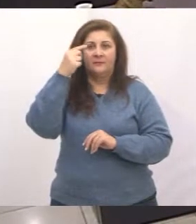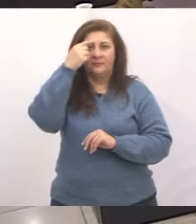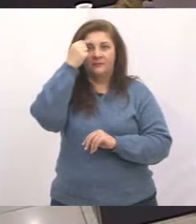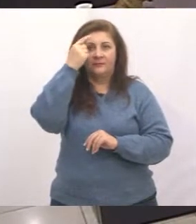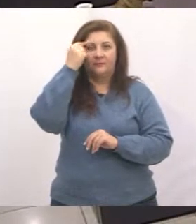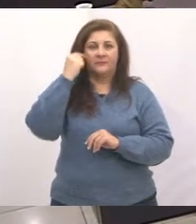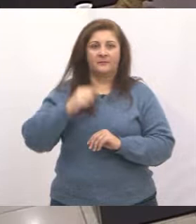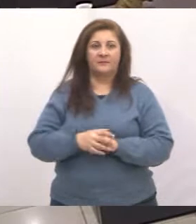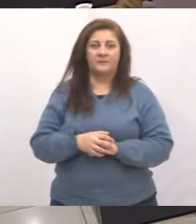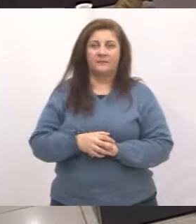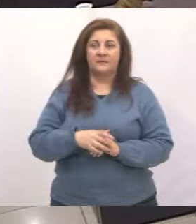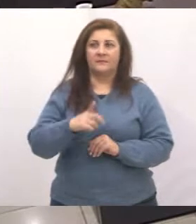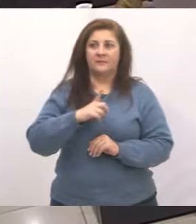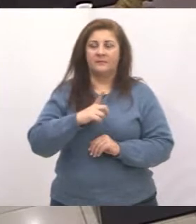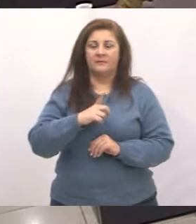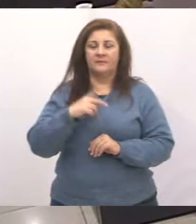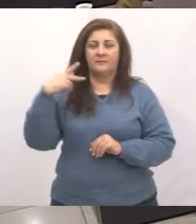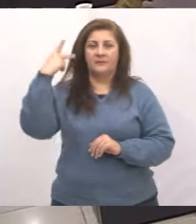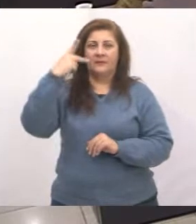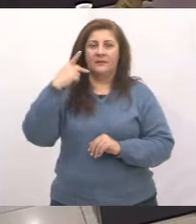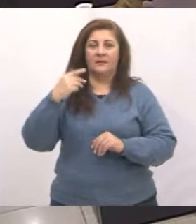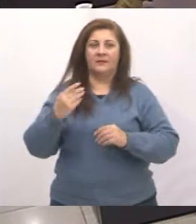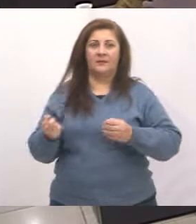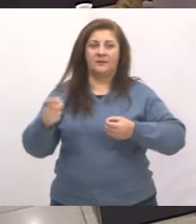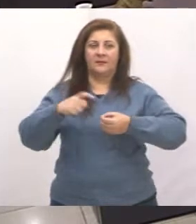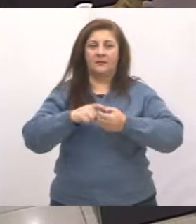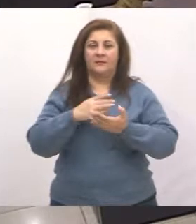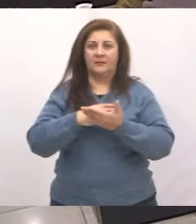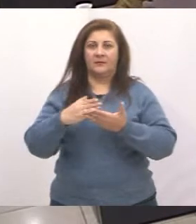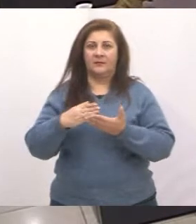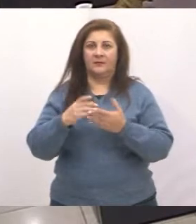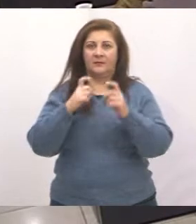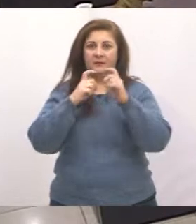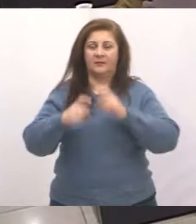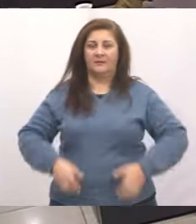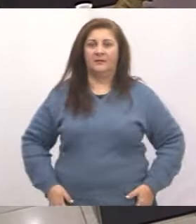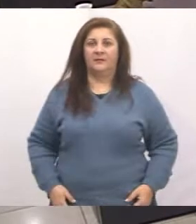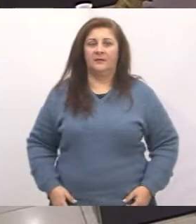Sasaki. Temos número suficiente para reiniciarmos a sessão, senhor presidente.